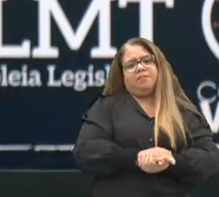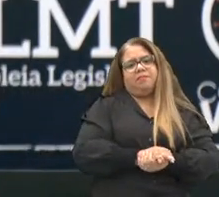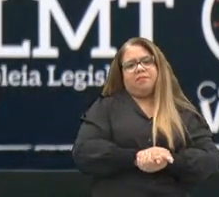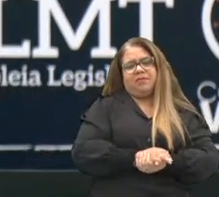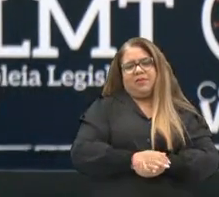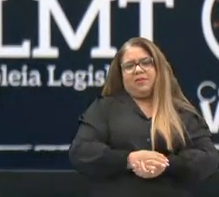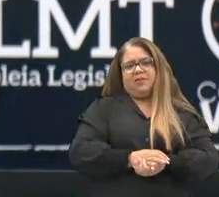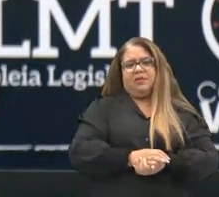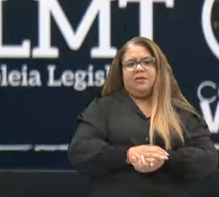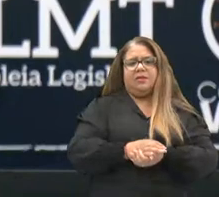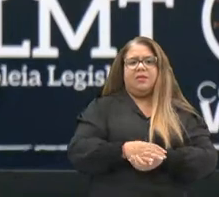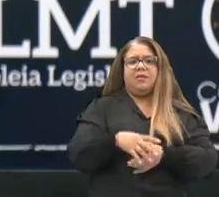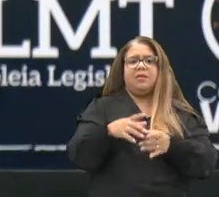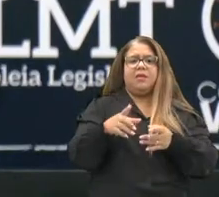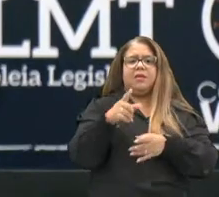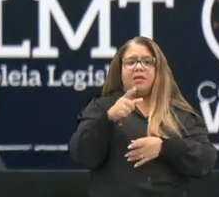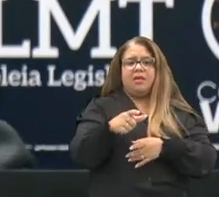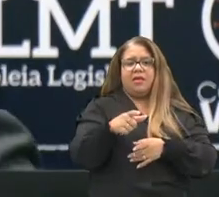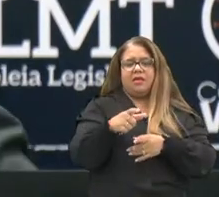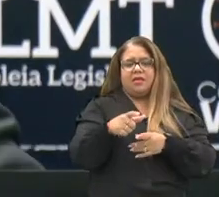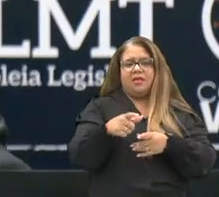como se diz, o fake news.